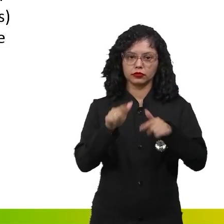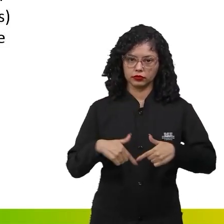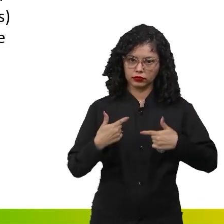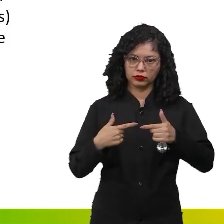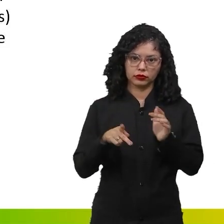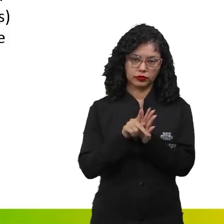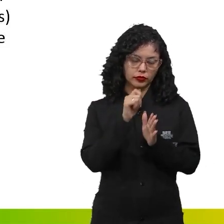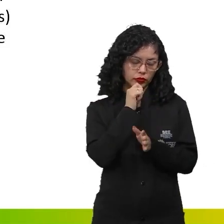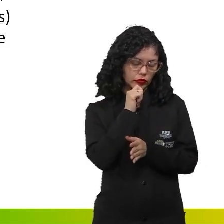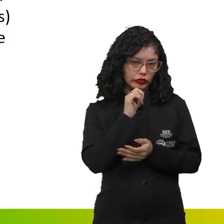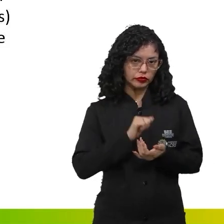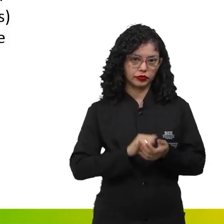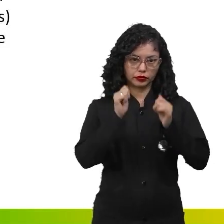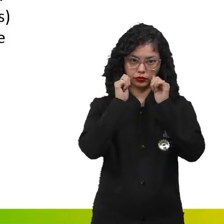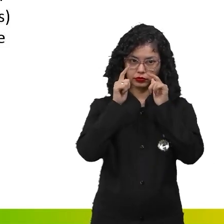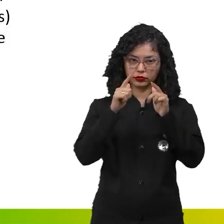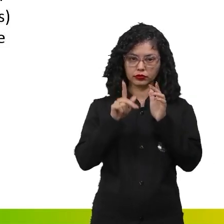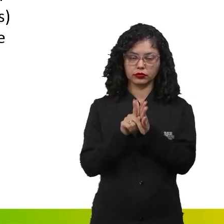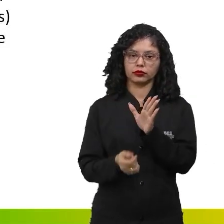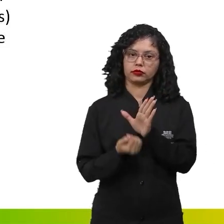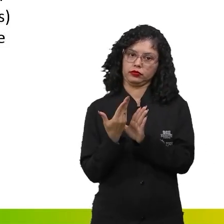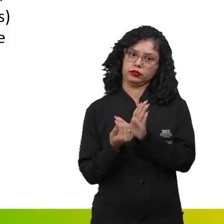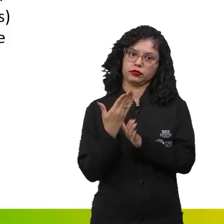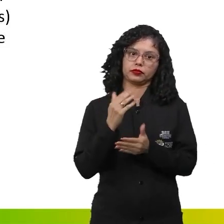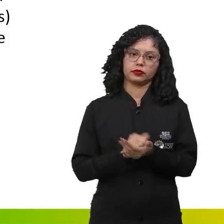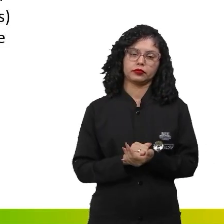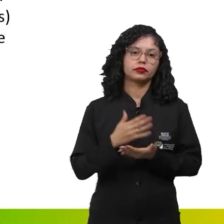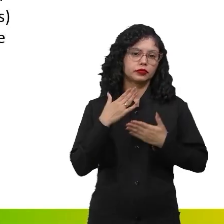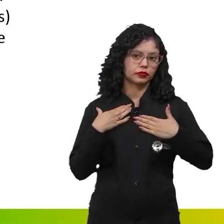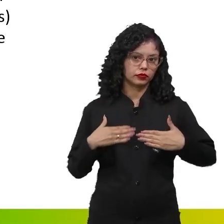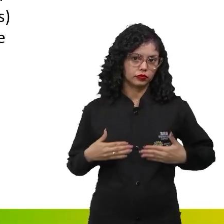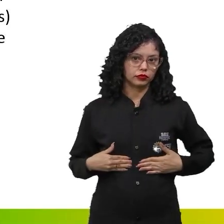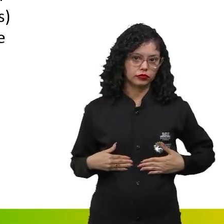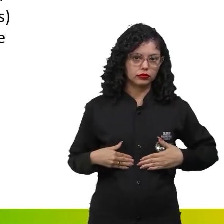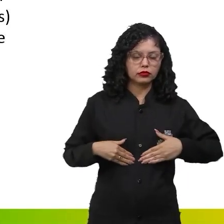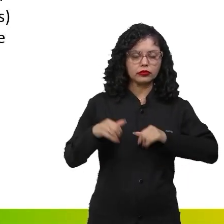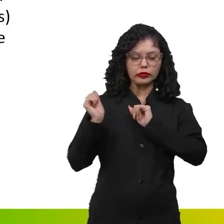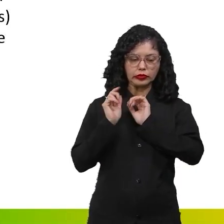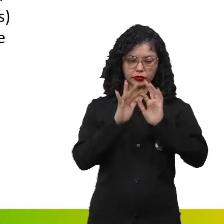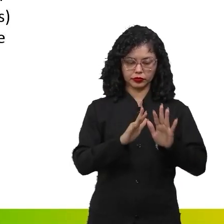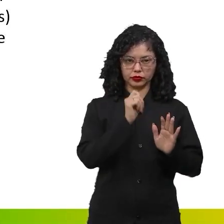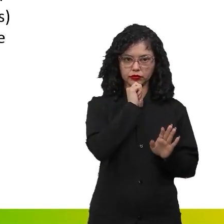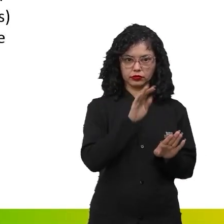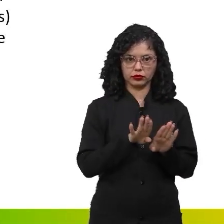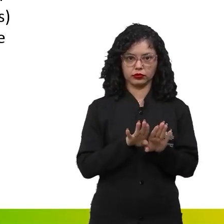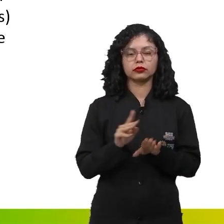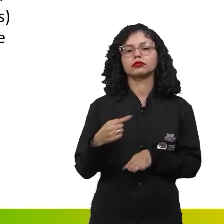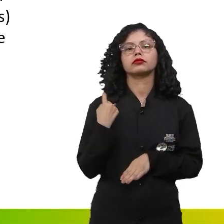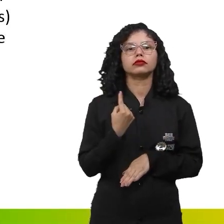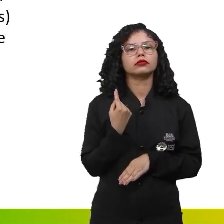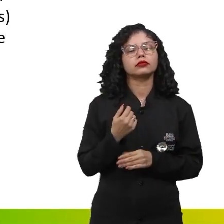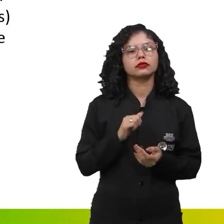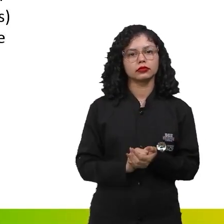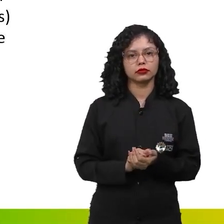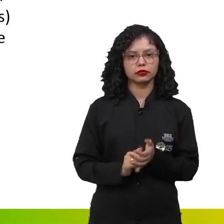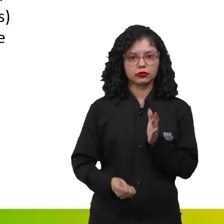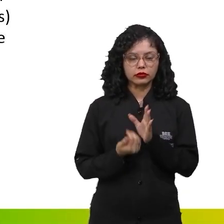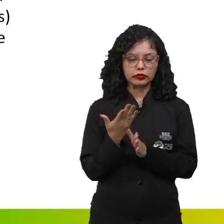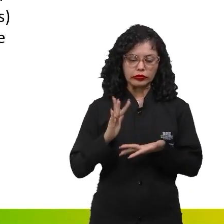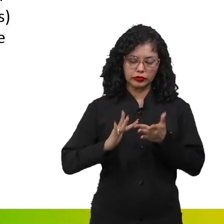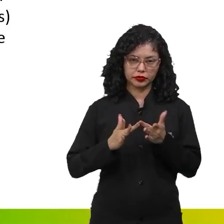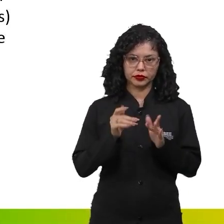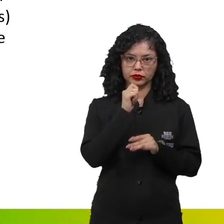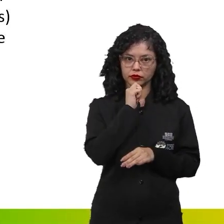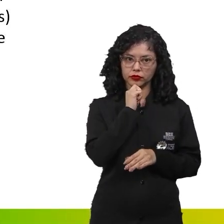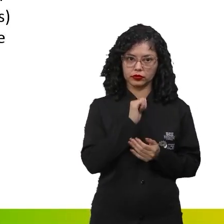do corpo, elas ficam alertas e produzem um anticorpo contra o invasor. Então, se o indivíduo imunizado entra em